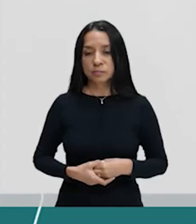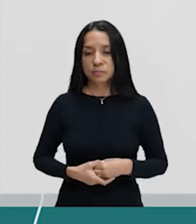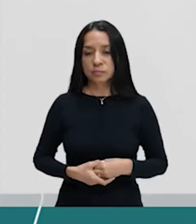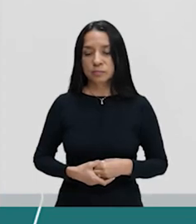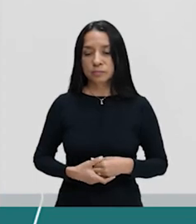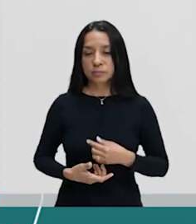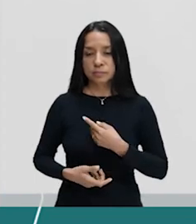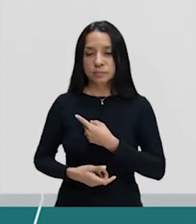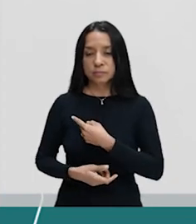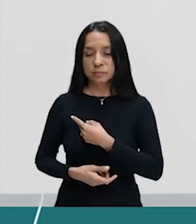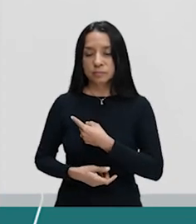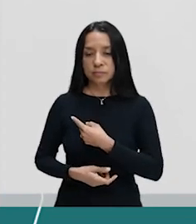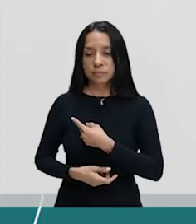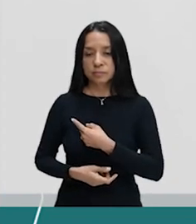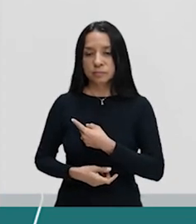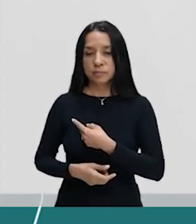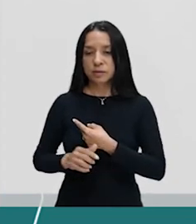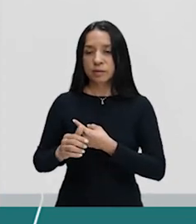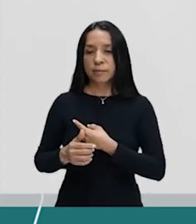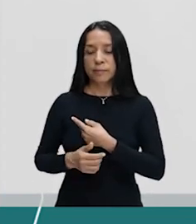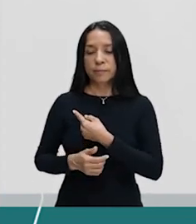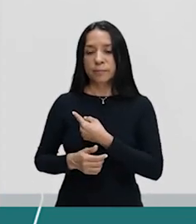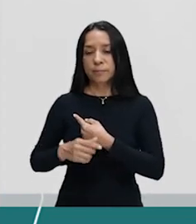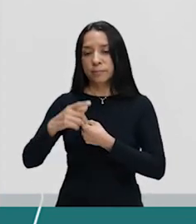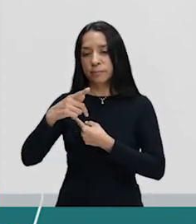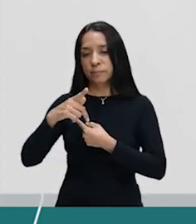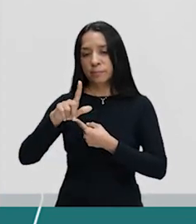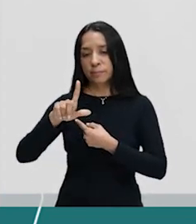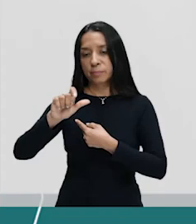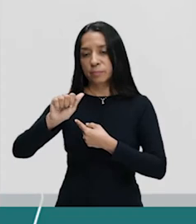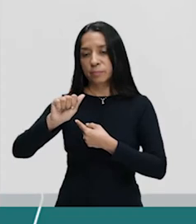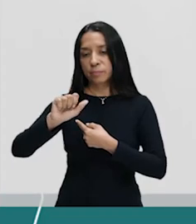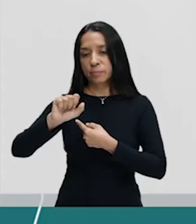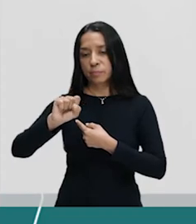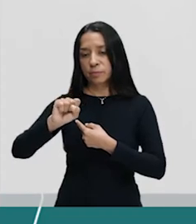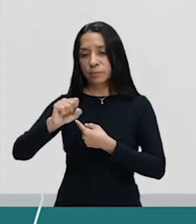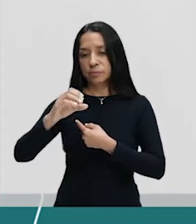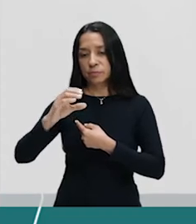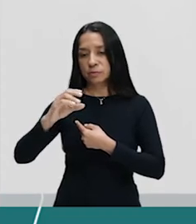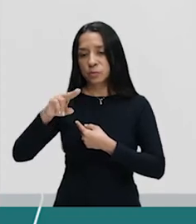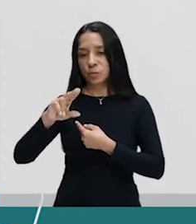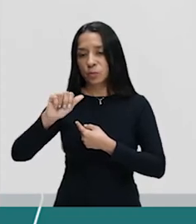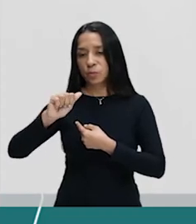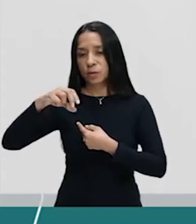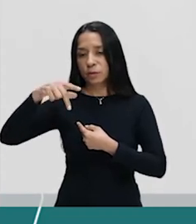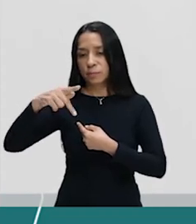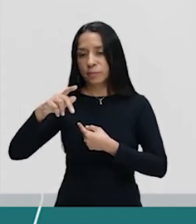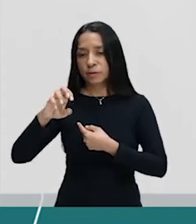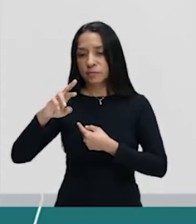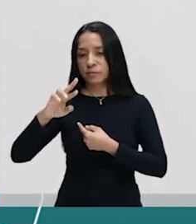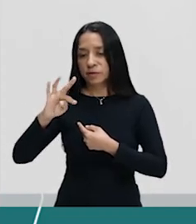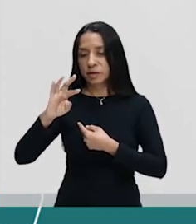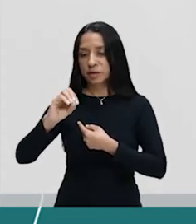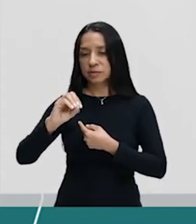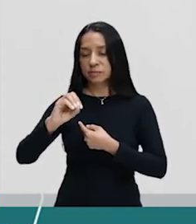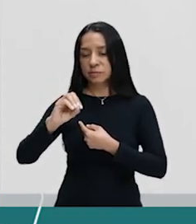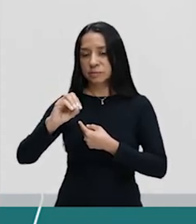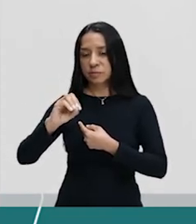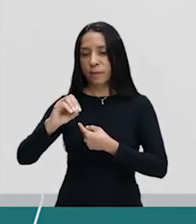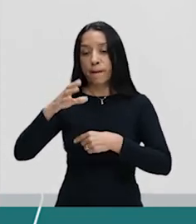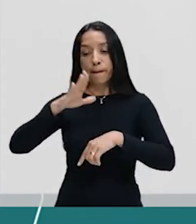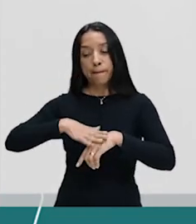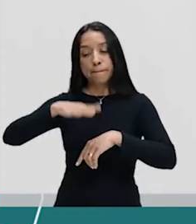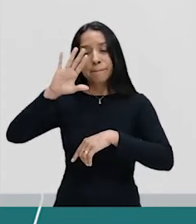Pretérito pluscuamperfecto. Eu amo este nome, pluscuamperfecto. E ele significa o quê? Pretérito mais